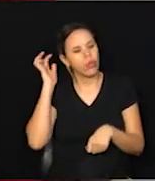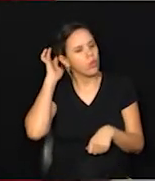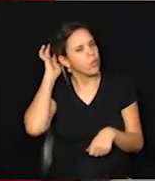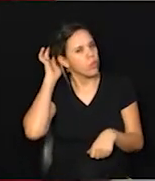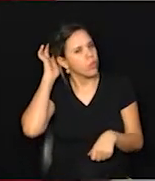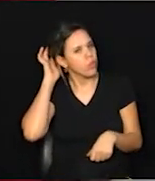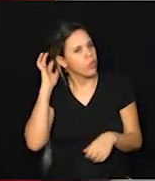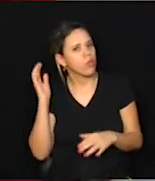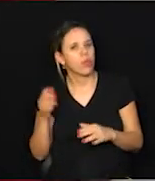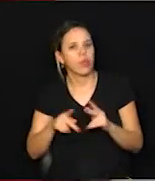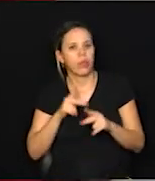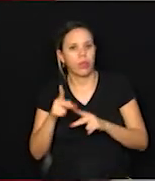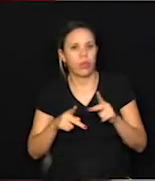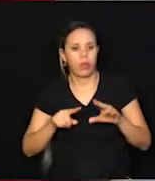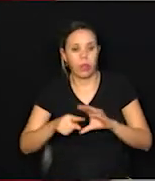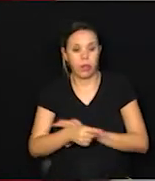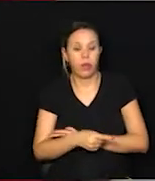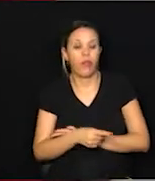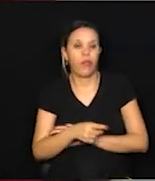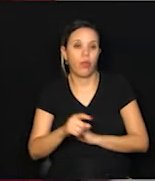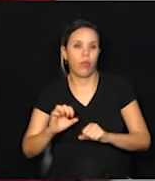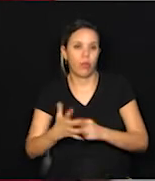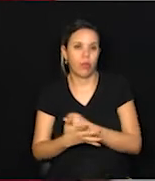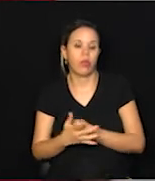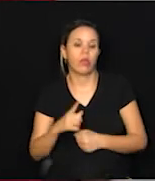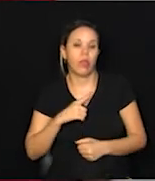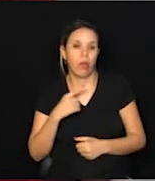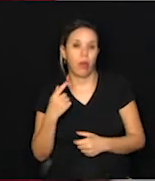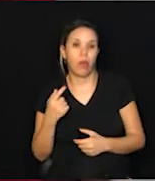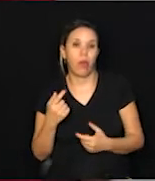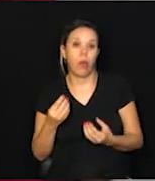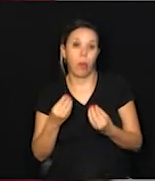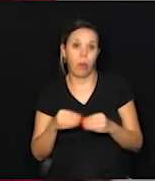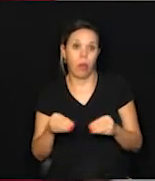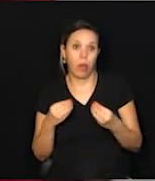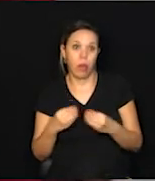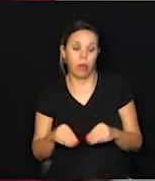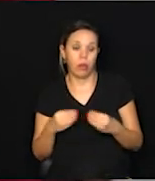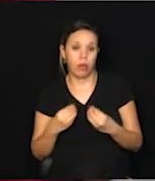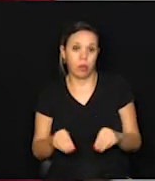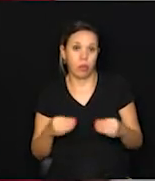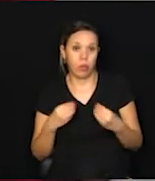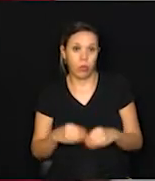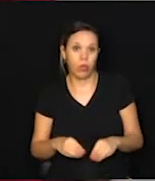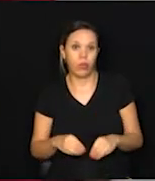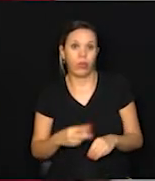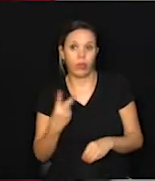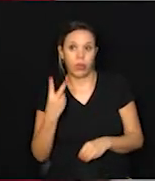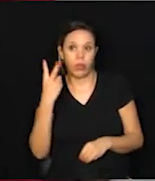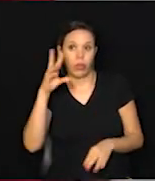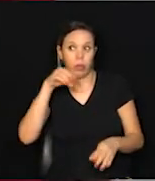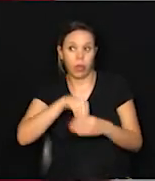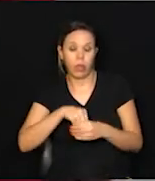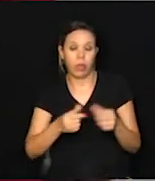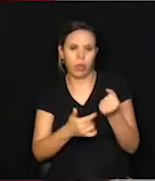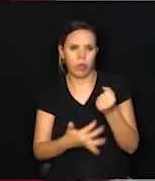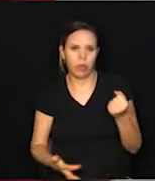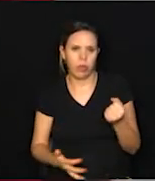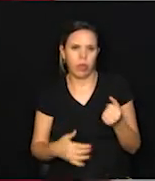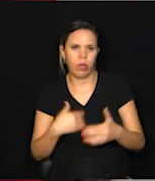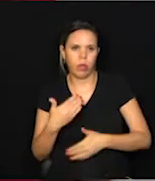mais avançada leva a um comprometimento dessas proteínas de coagulação e a uma tendência de se